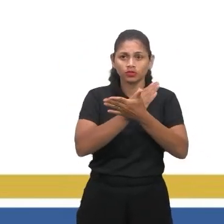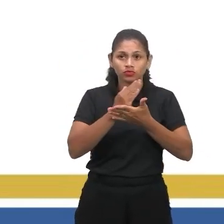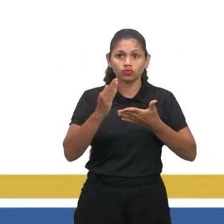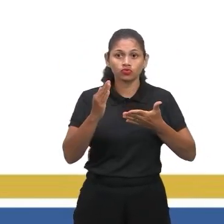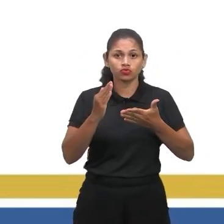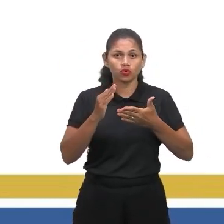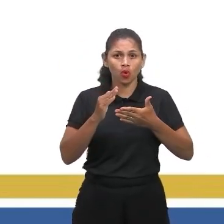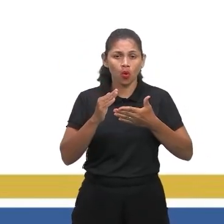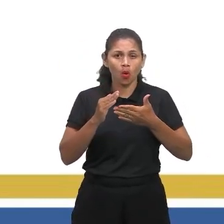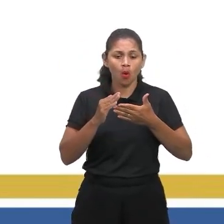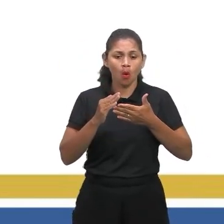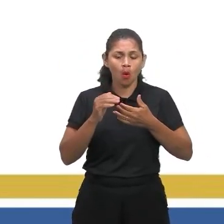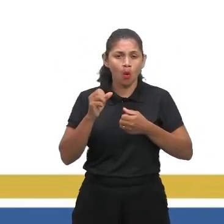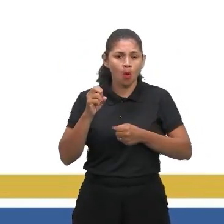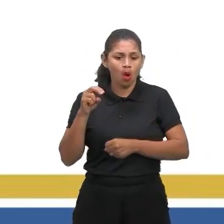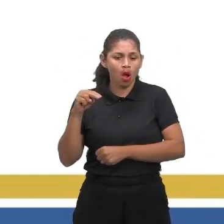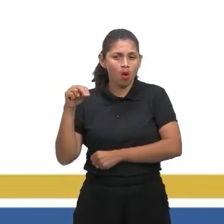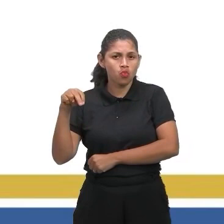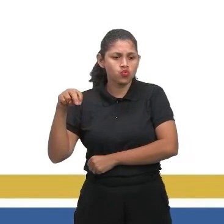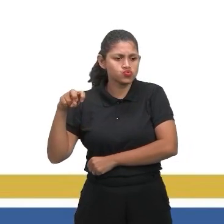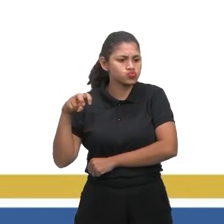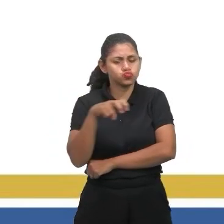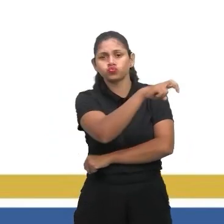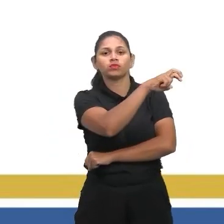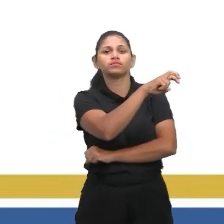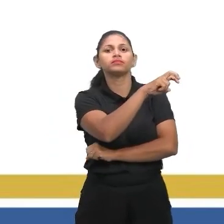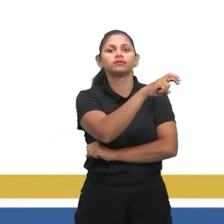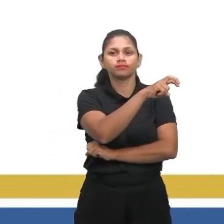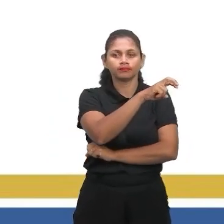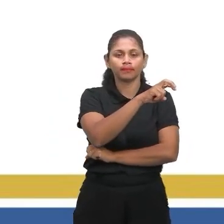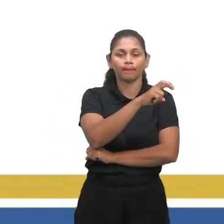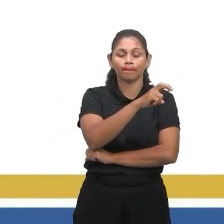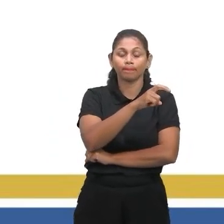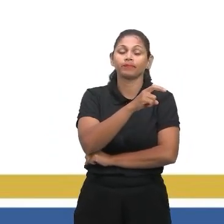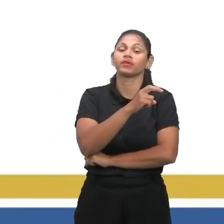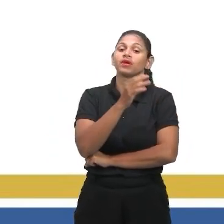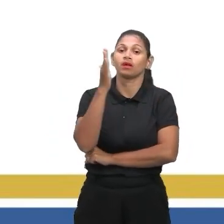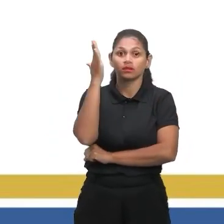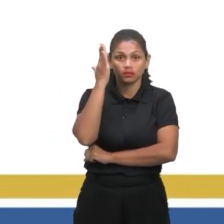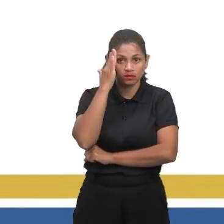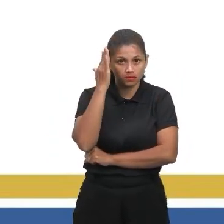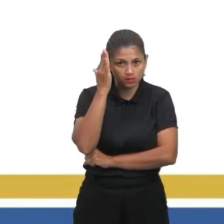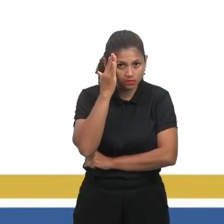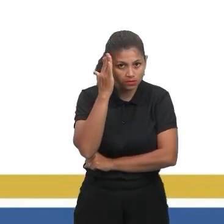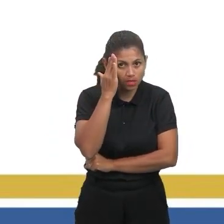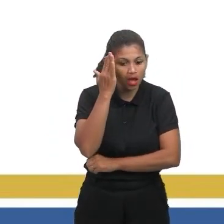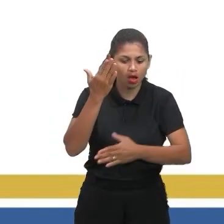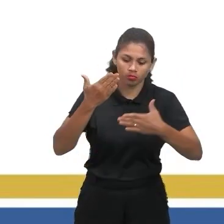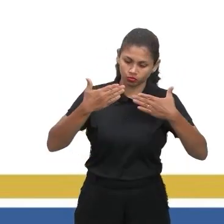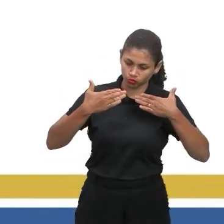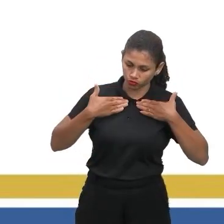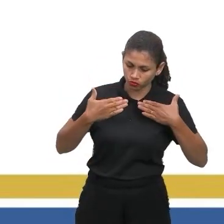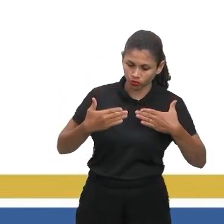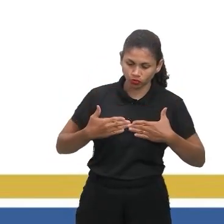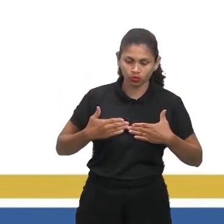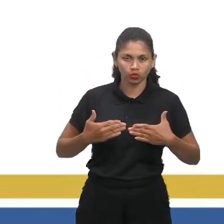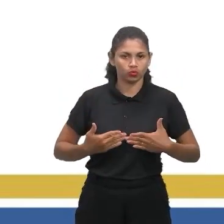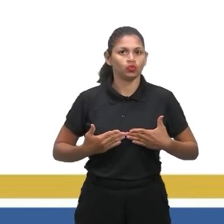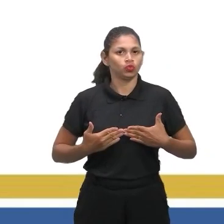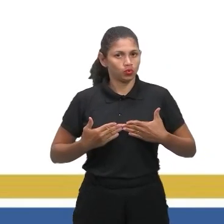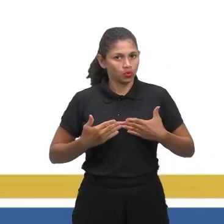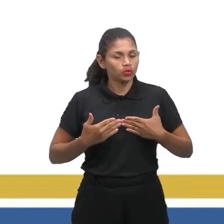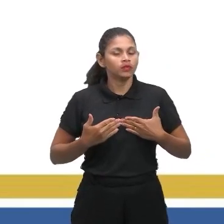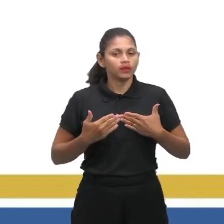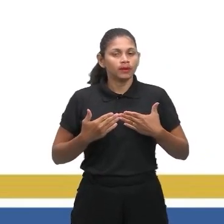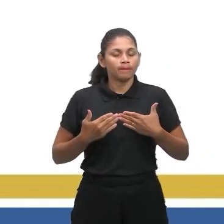P10, pré-estabelecido pelo fabricante. Consciente da sua condição física, né, igual do professor aqui, o Agostinho, né,